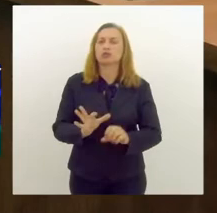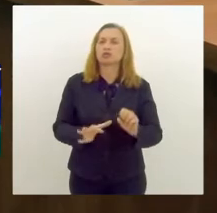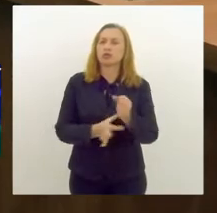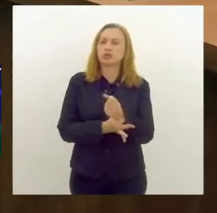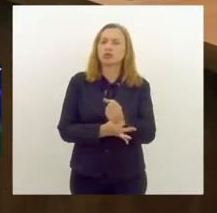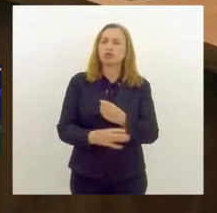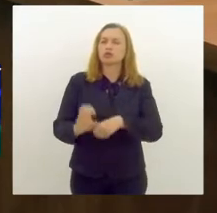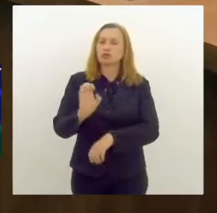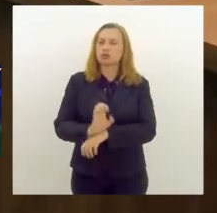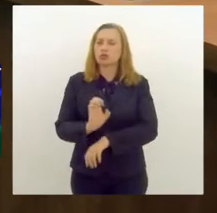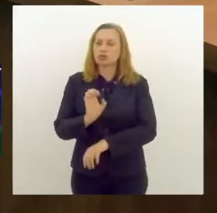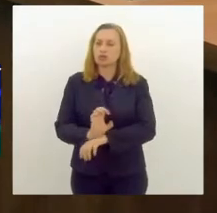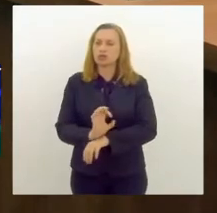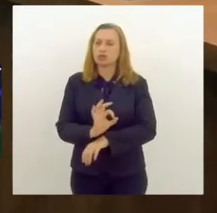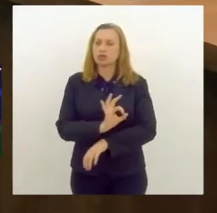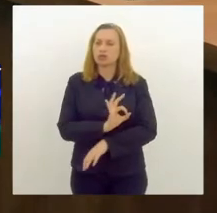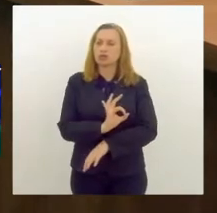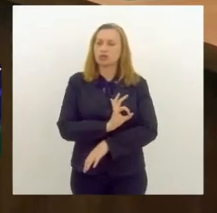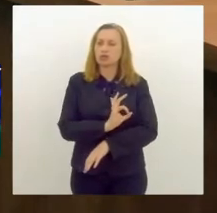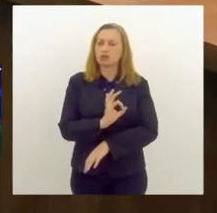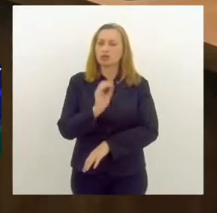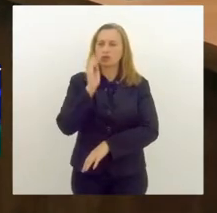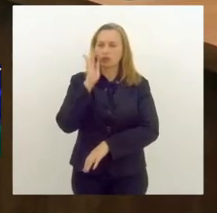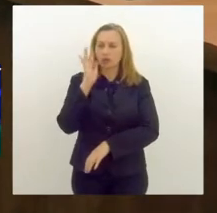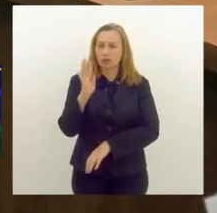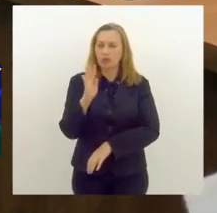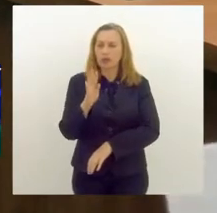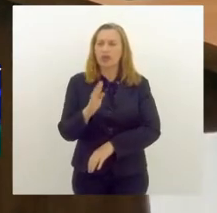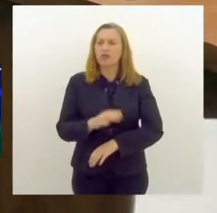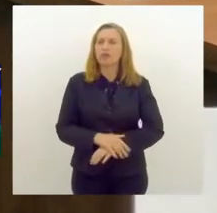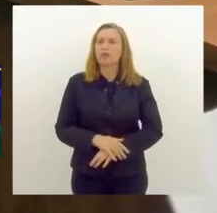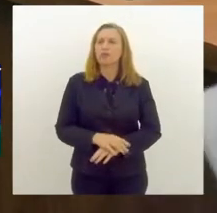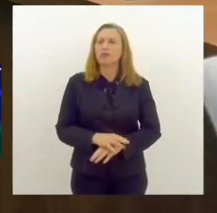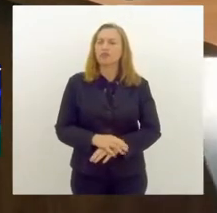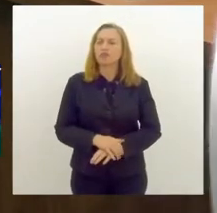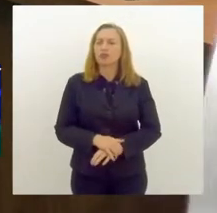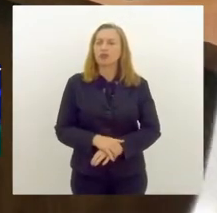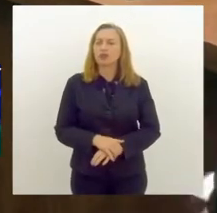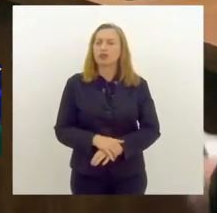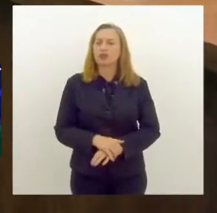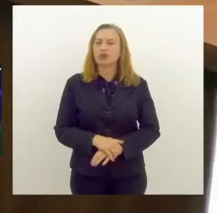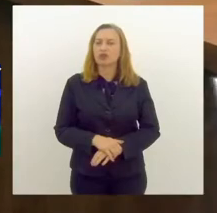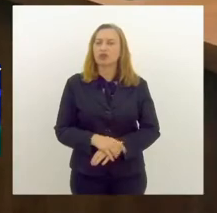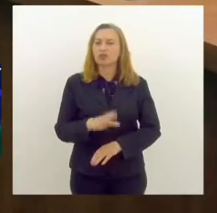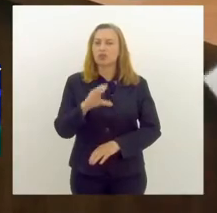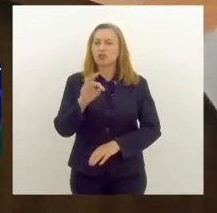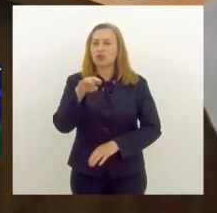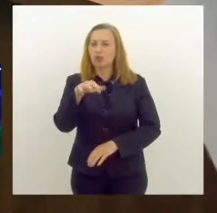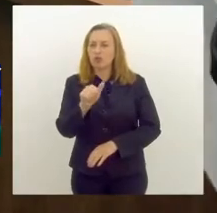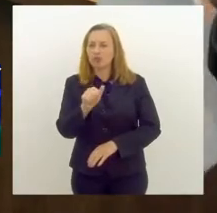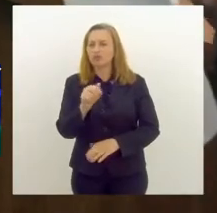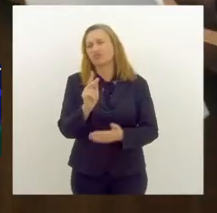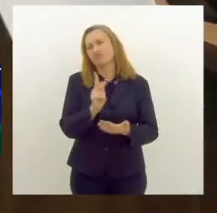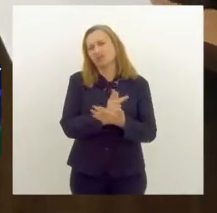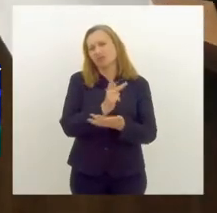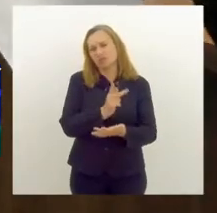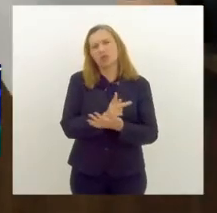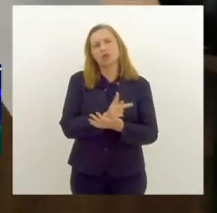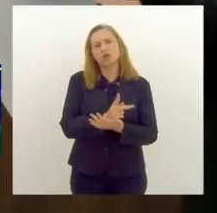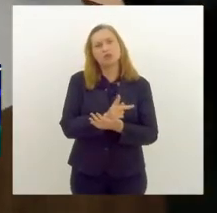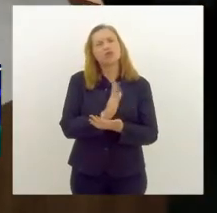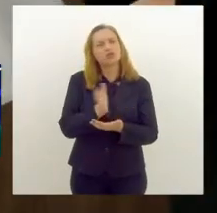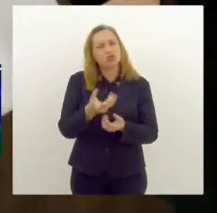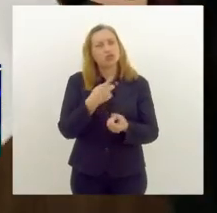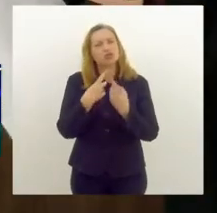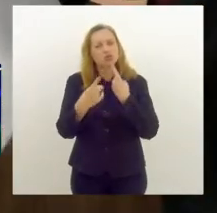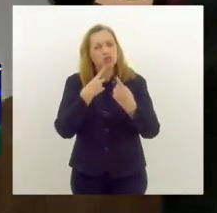a escala tão sonhada pelos policiais, revisão dos casos de reformado por cota de CID, que é uma covardia, que nós já